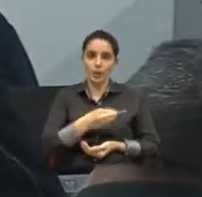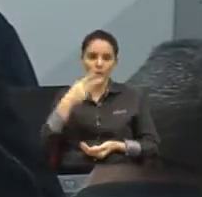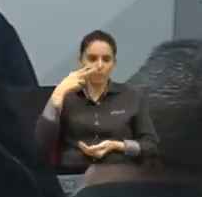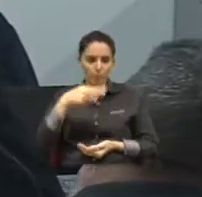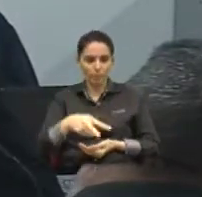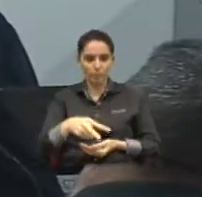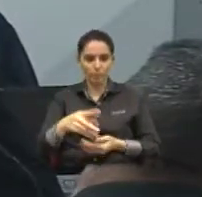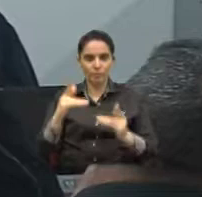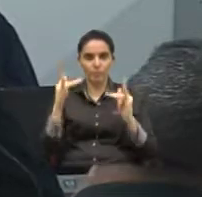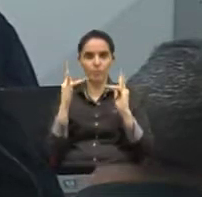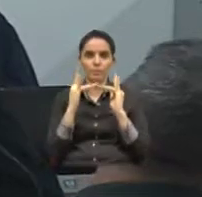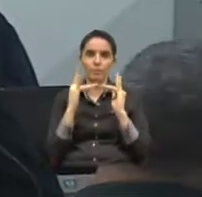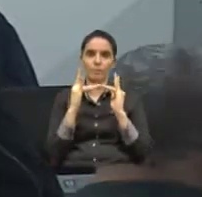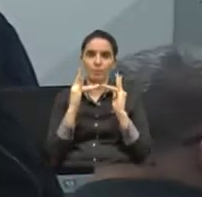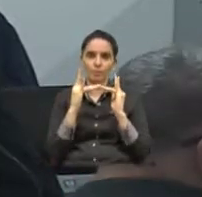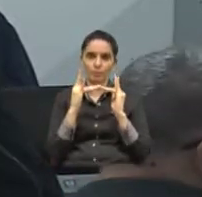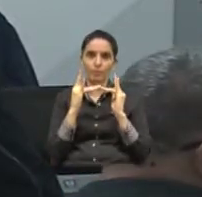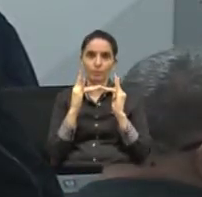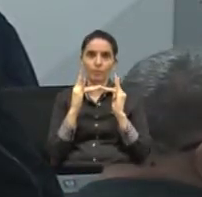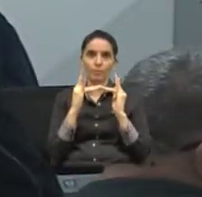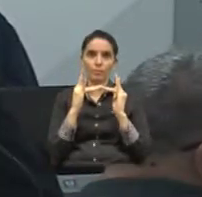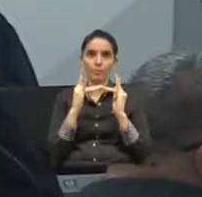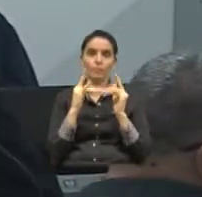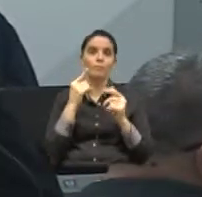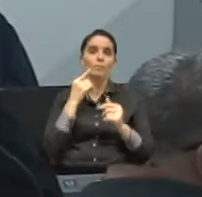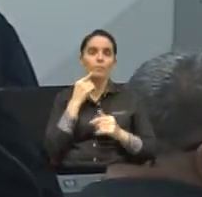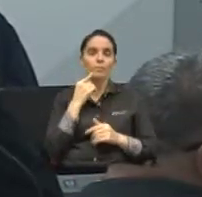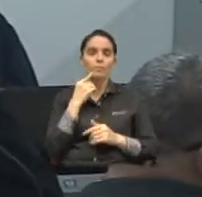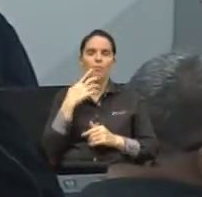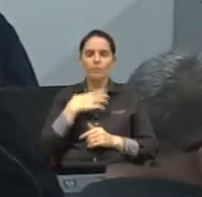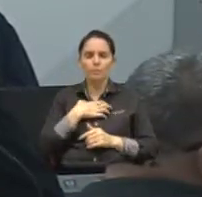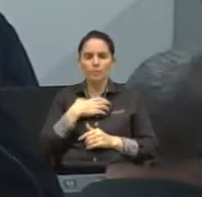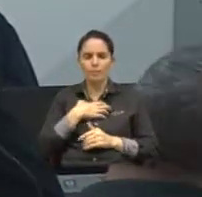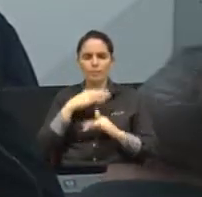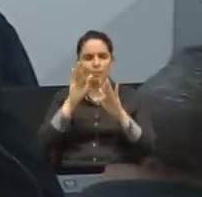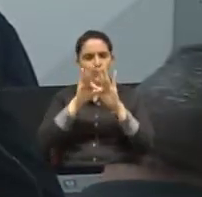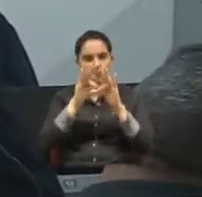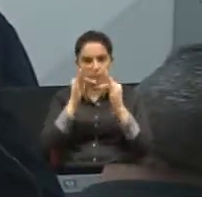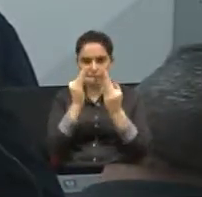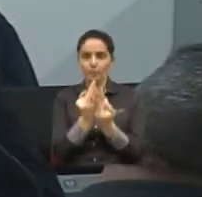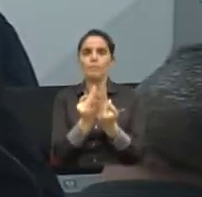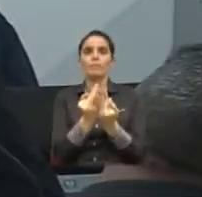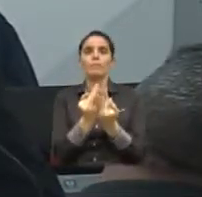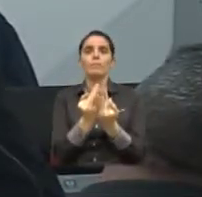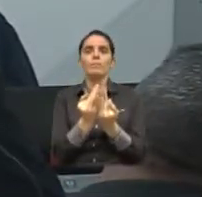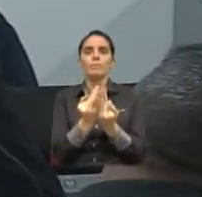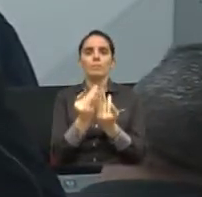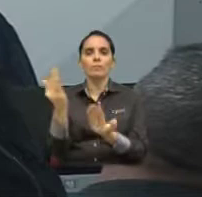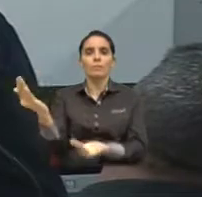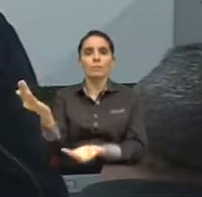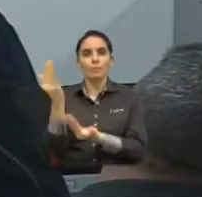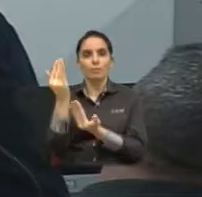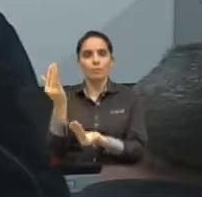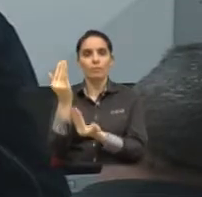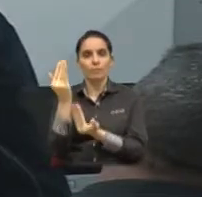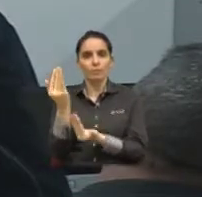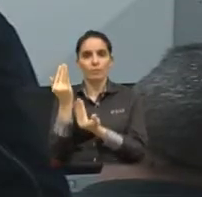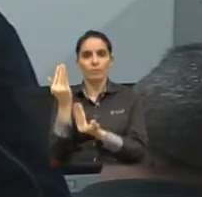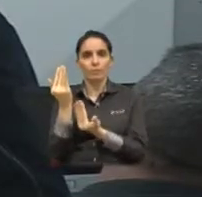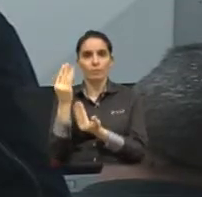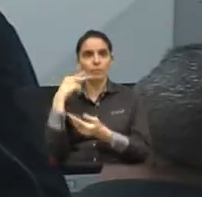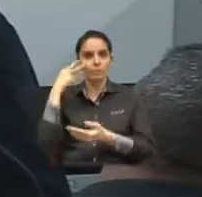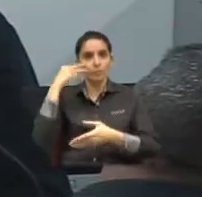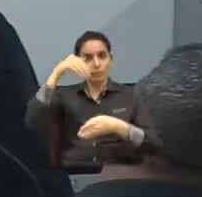Fica aqui os meus sentimentos a toda a família. Esse é o mínimo que nós poderíamos fazer para a família. E eu quero que os vereadores